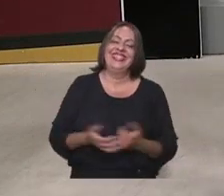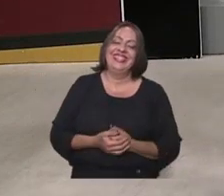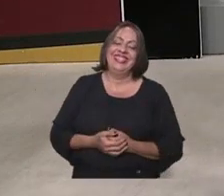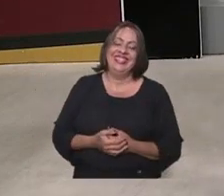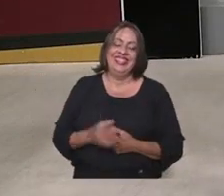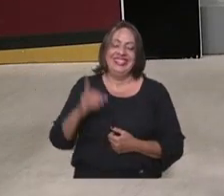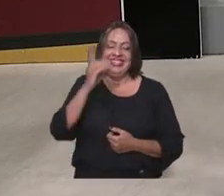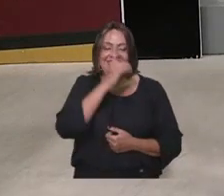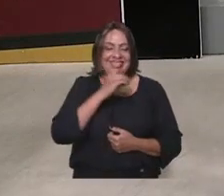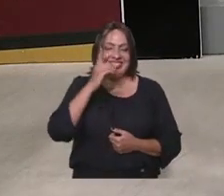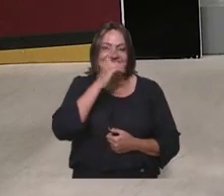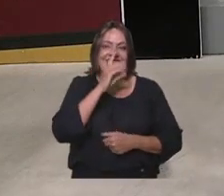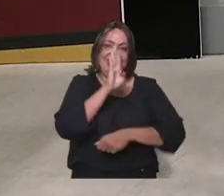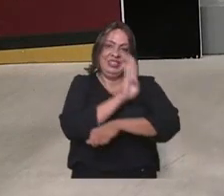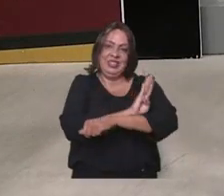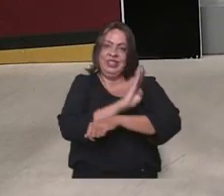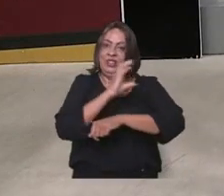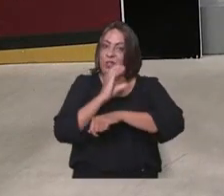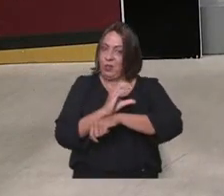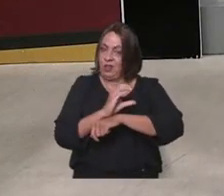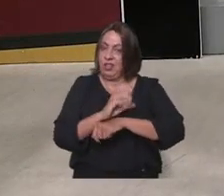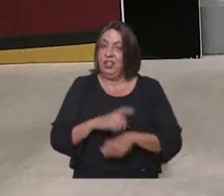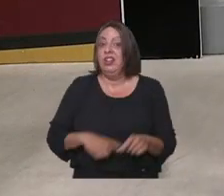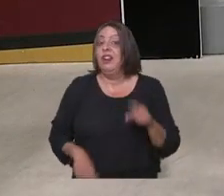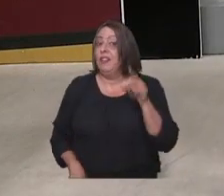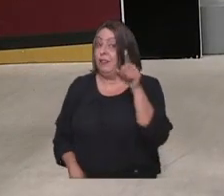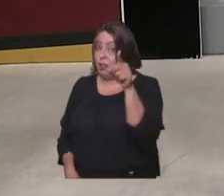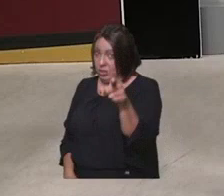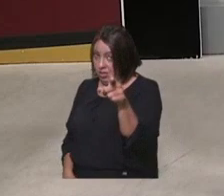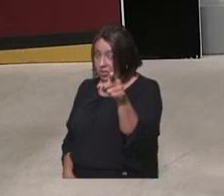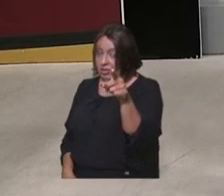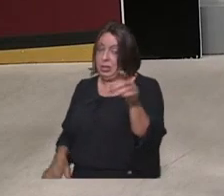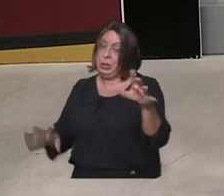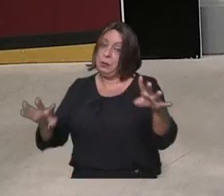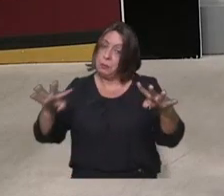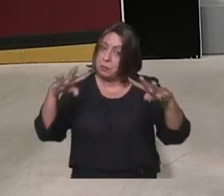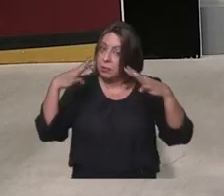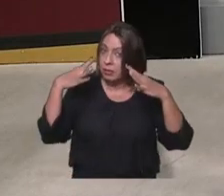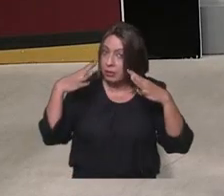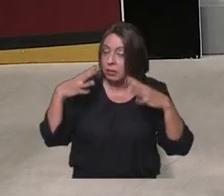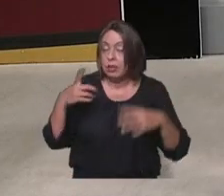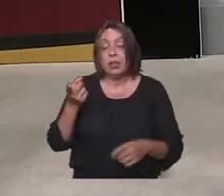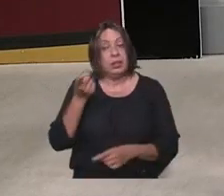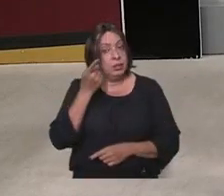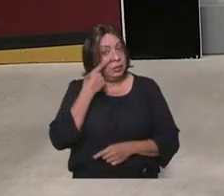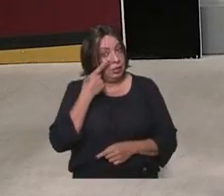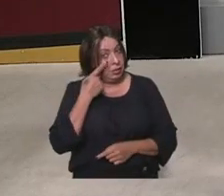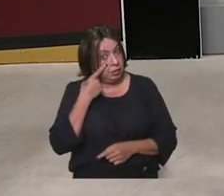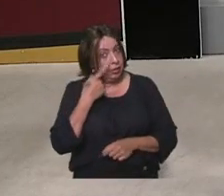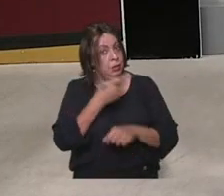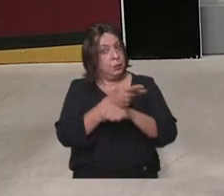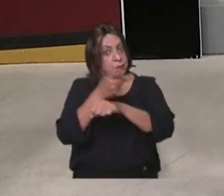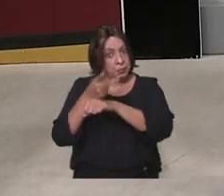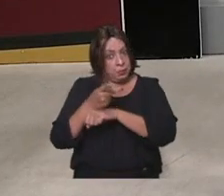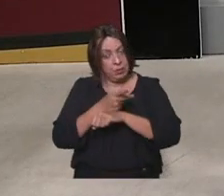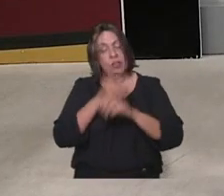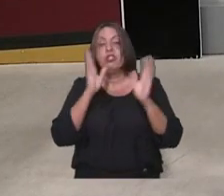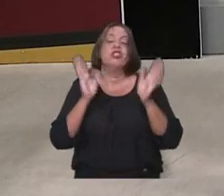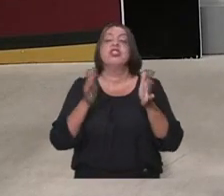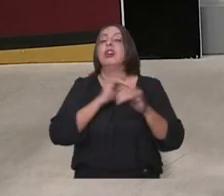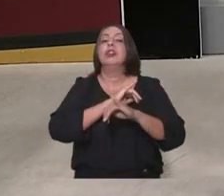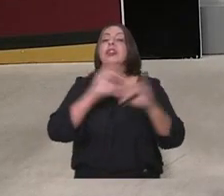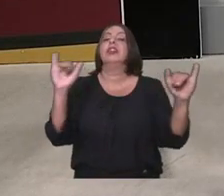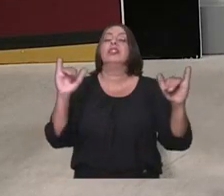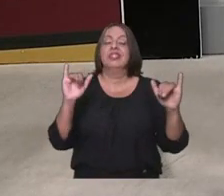no Domingão da Barra dos Coqueiros. Mas agora você, presta atenção. Você dá uma olhada nessa premiação, que já já a gente